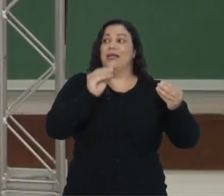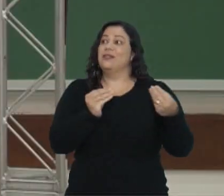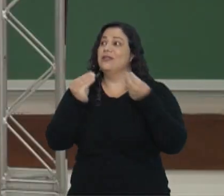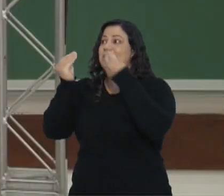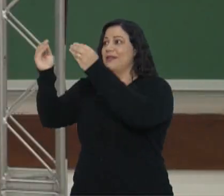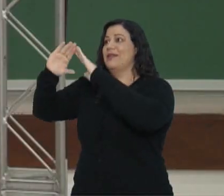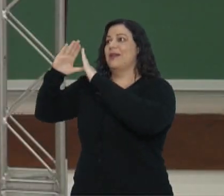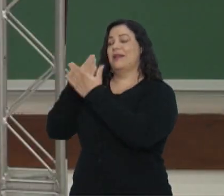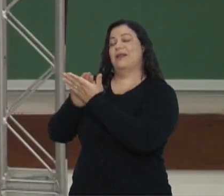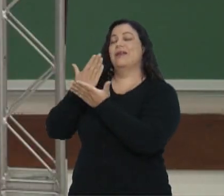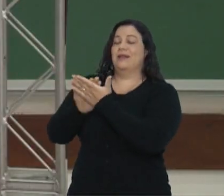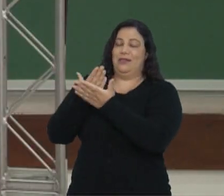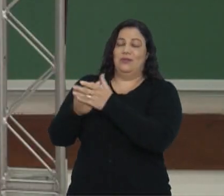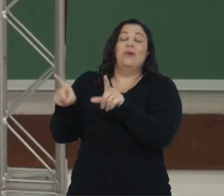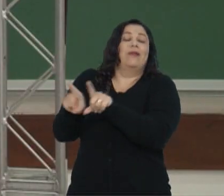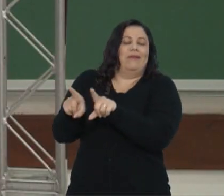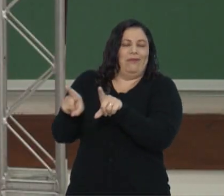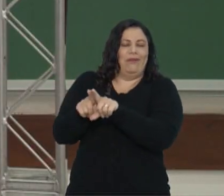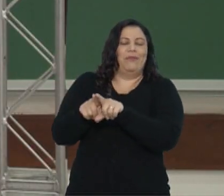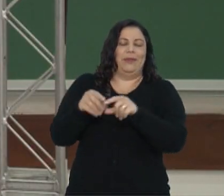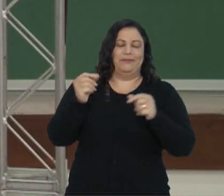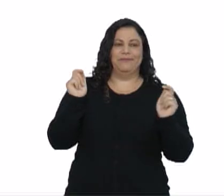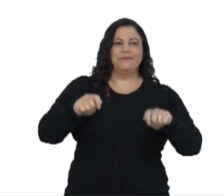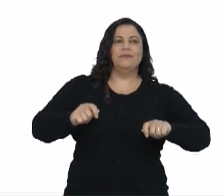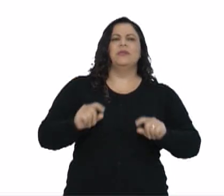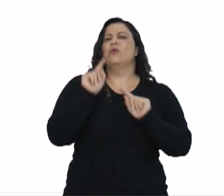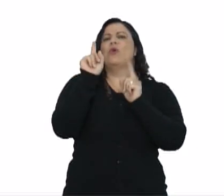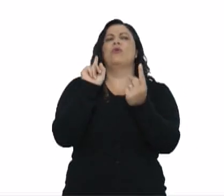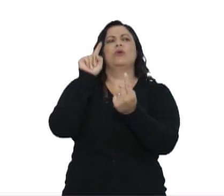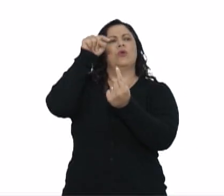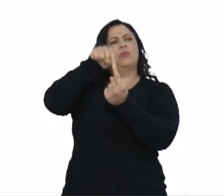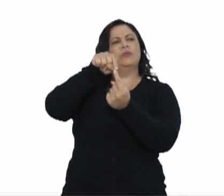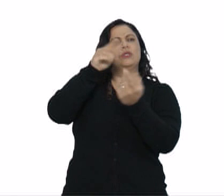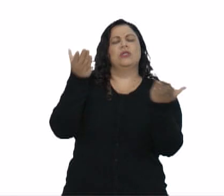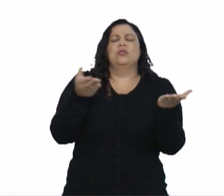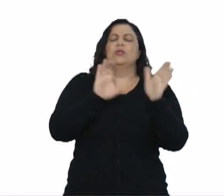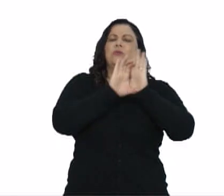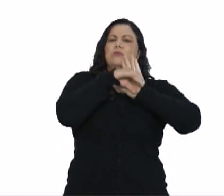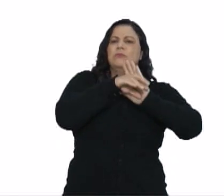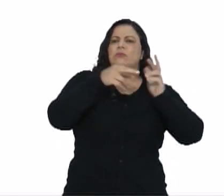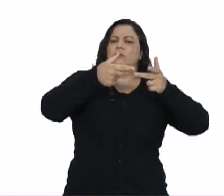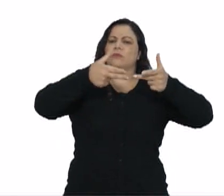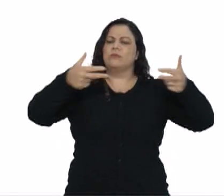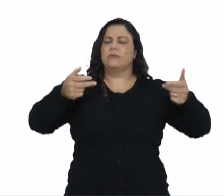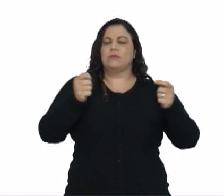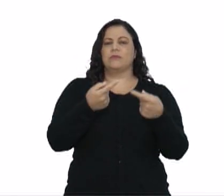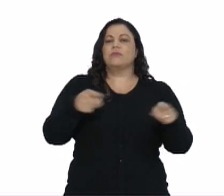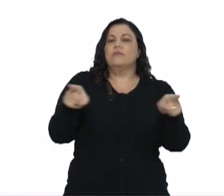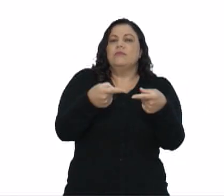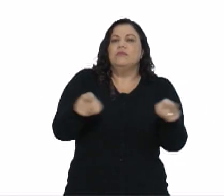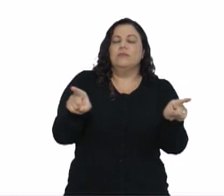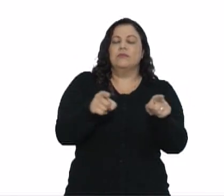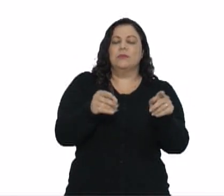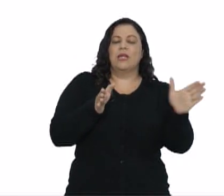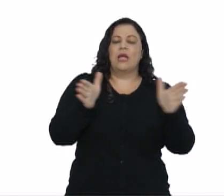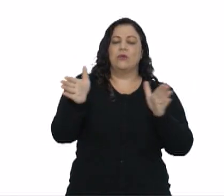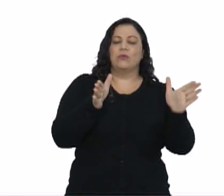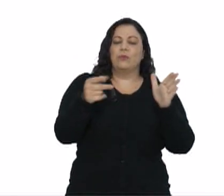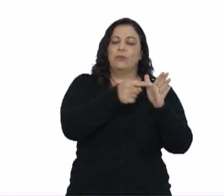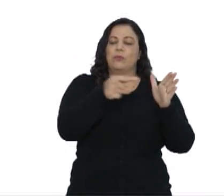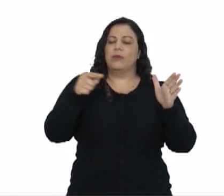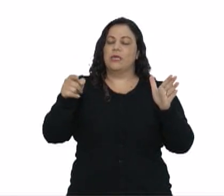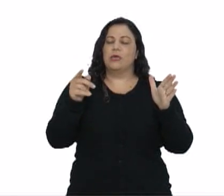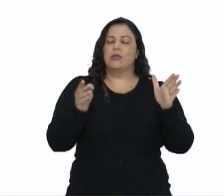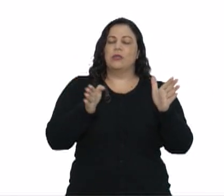barroca. Tá? Quais são os objetivos da aula de hoje? Conceituar a música no período barroco e sua importância na história da música